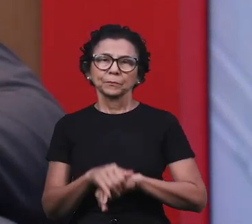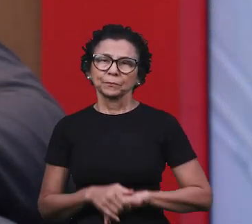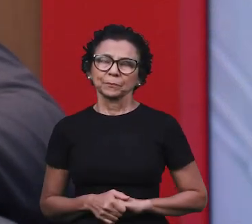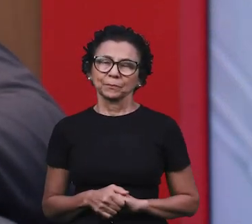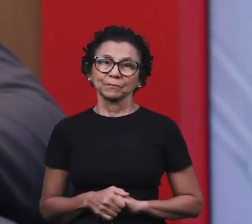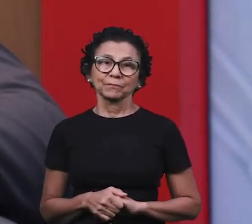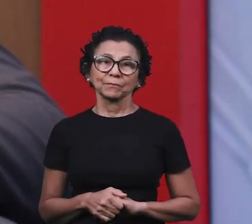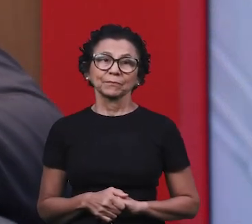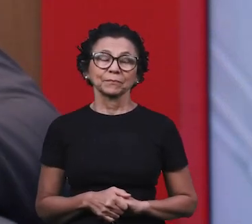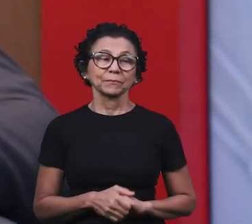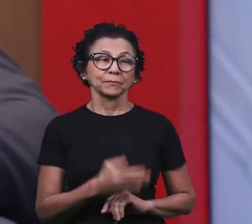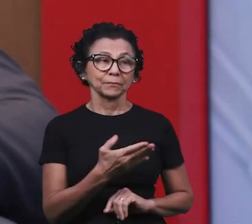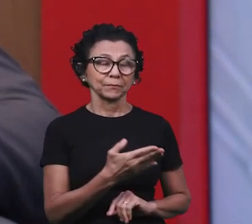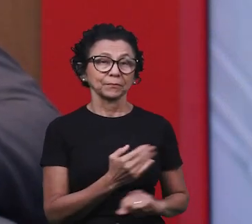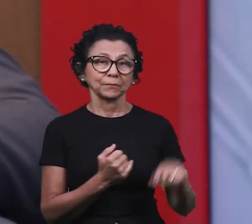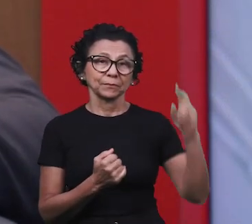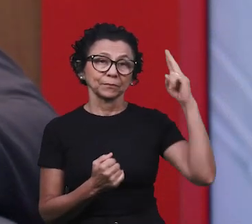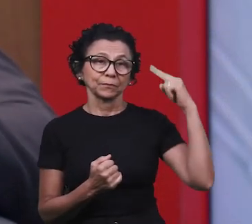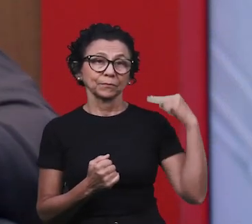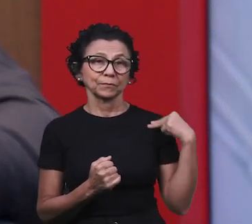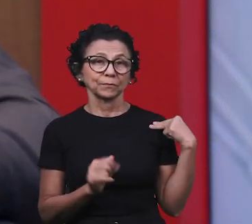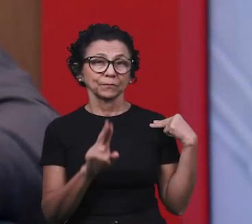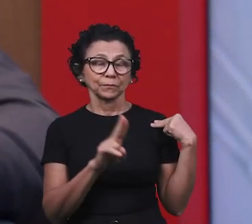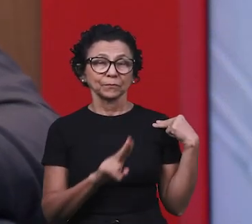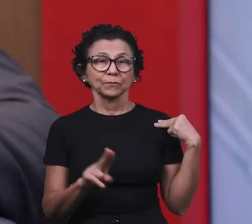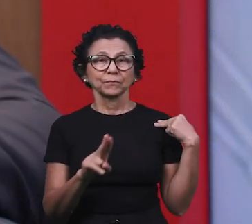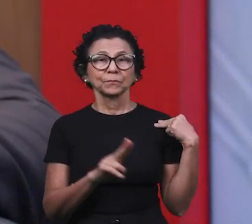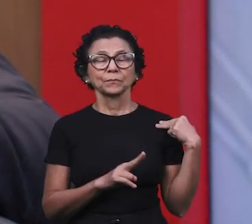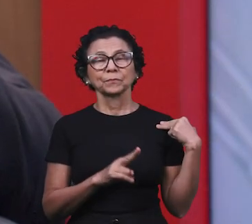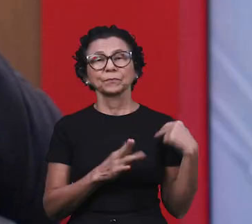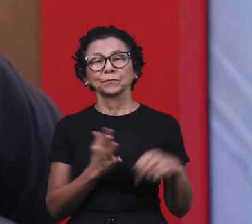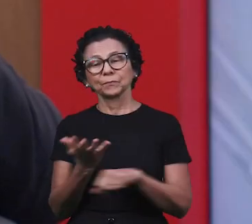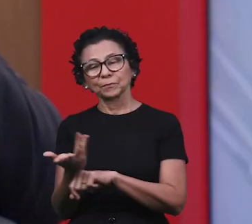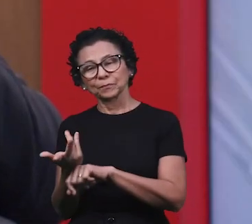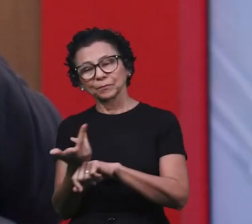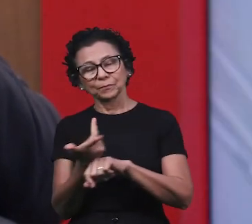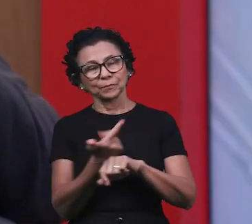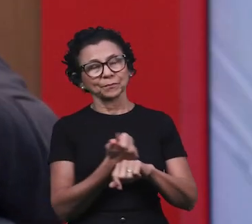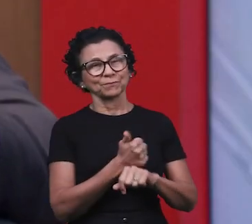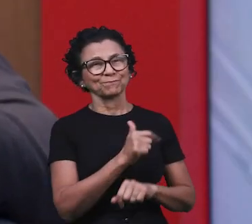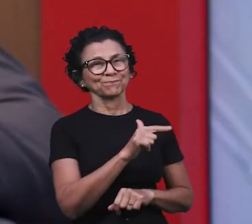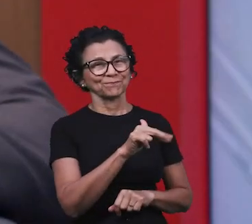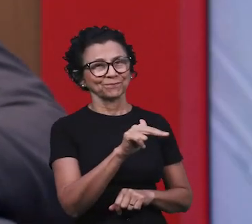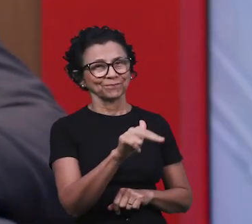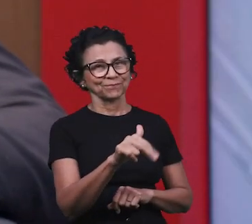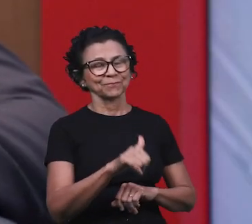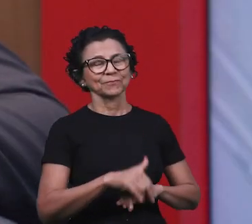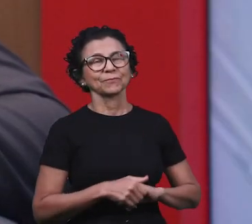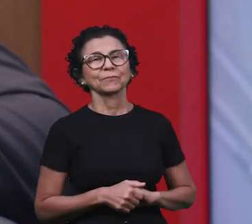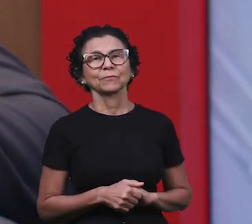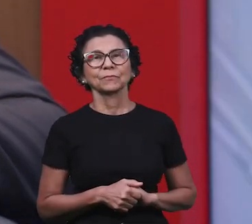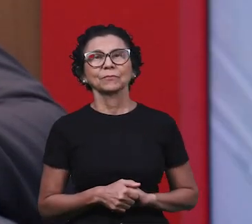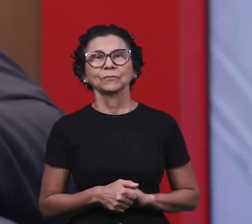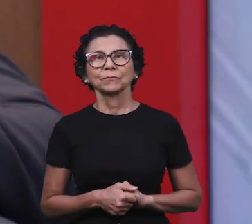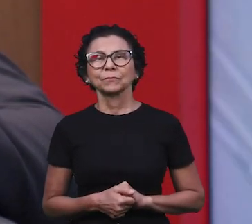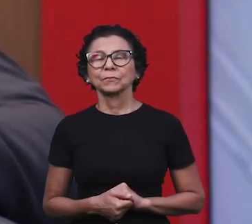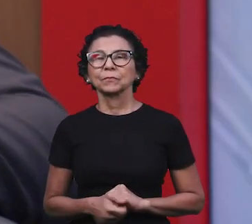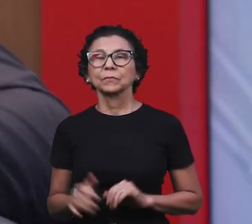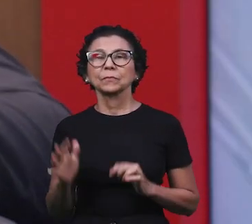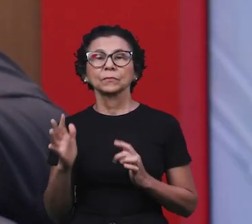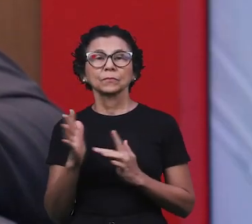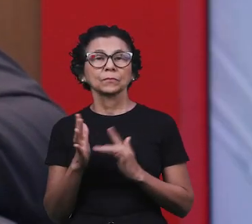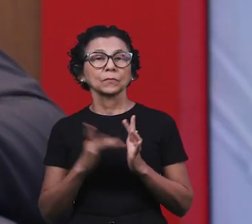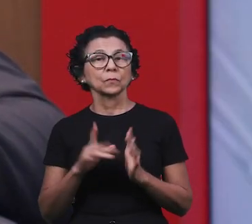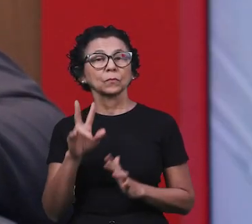volta. E o Senhor, ele usa este programa, ele usa esta emissora, ele usa servos e servas